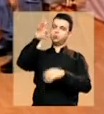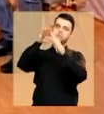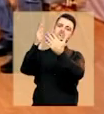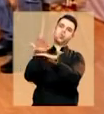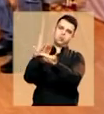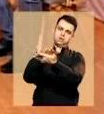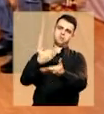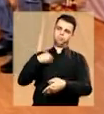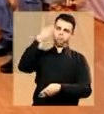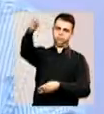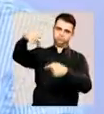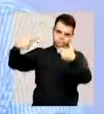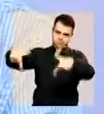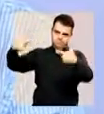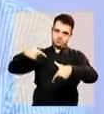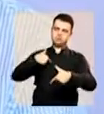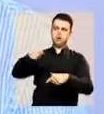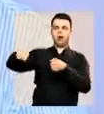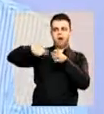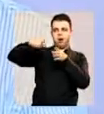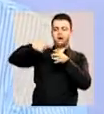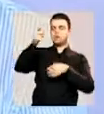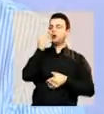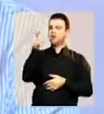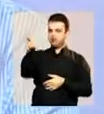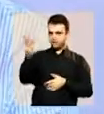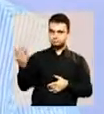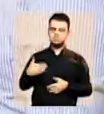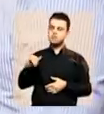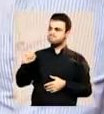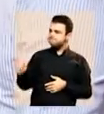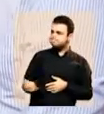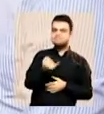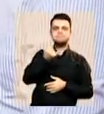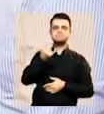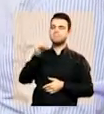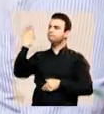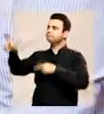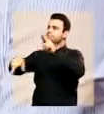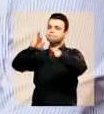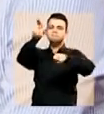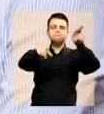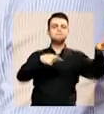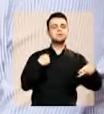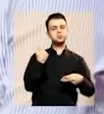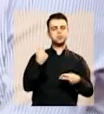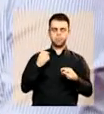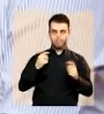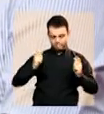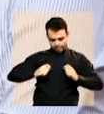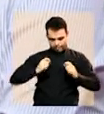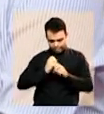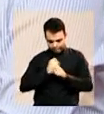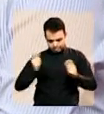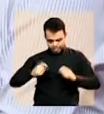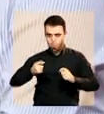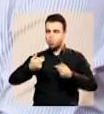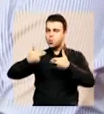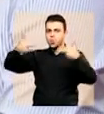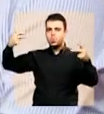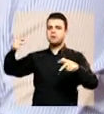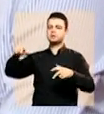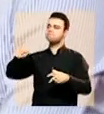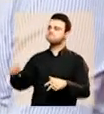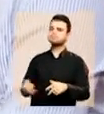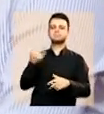foi, assim, muito proveitoso. Eu podia aproveitar outras coisas com o meu orçamento. Então, é, assim, um